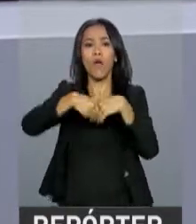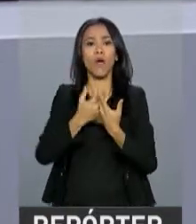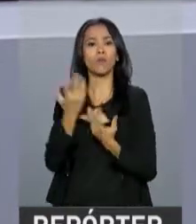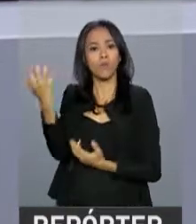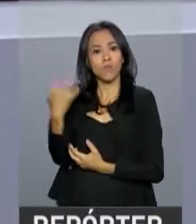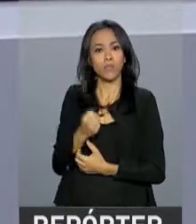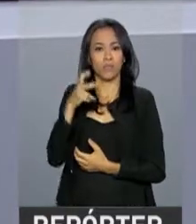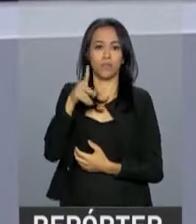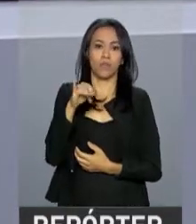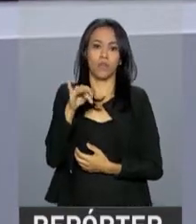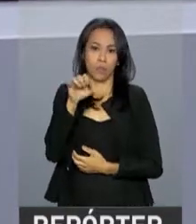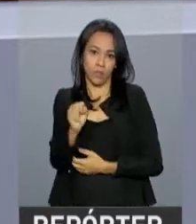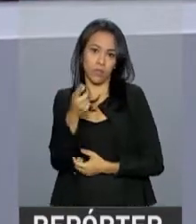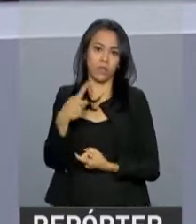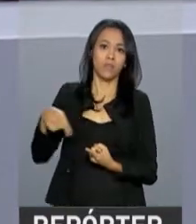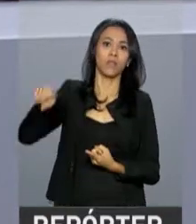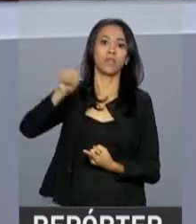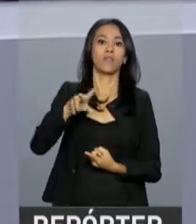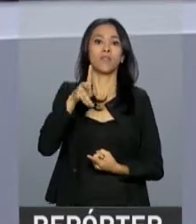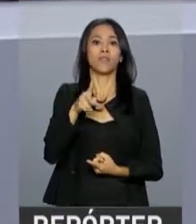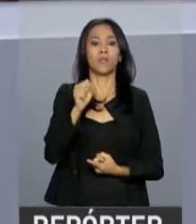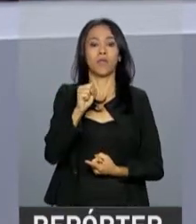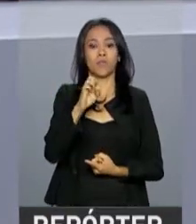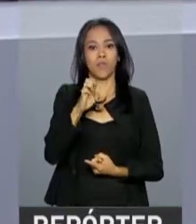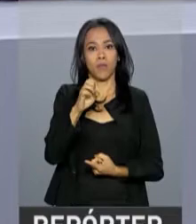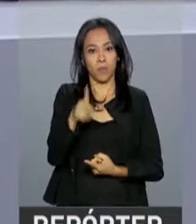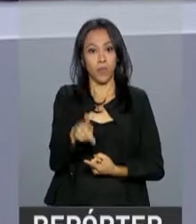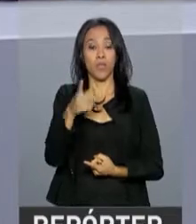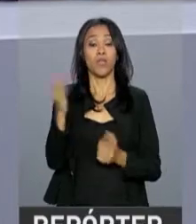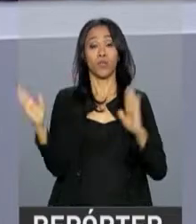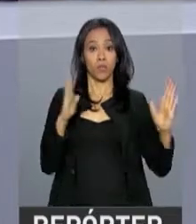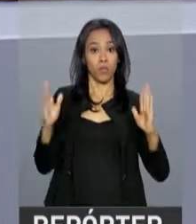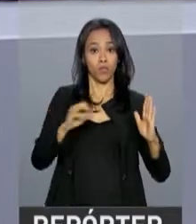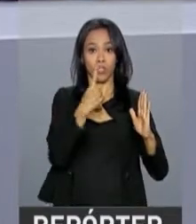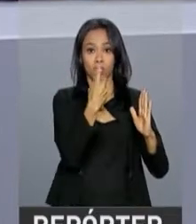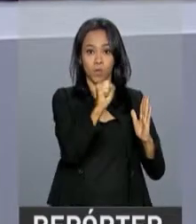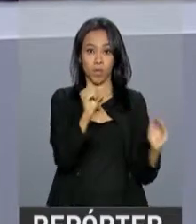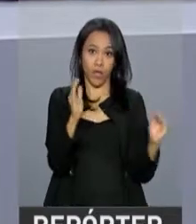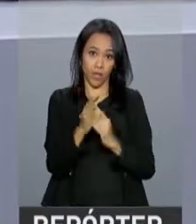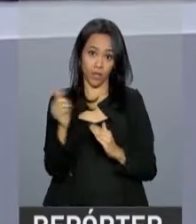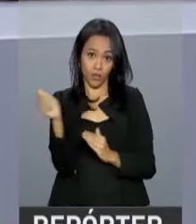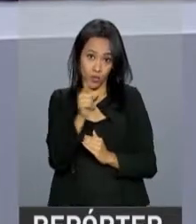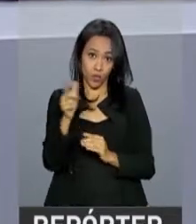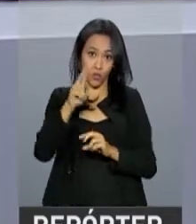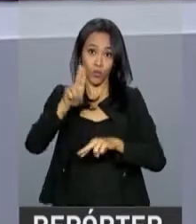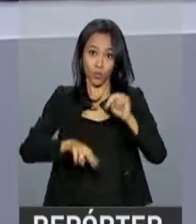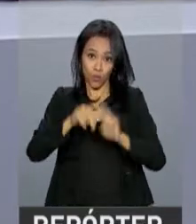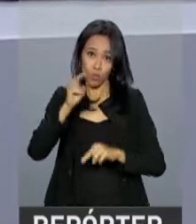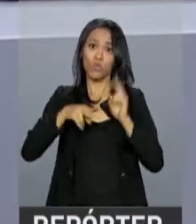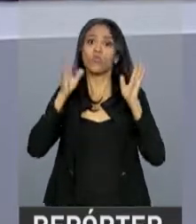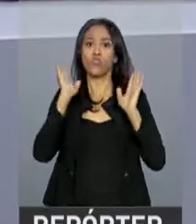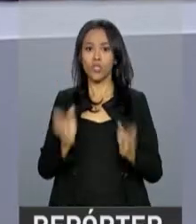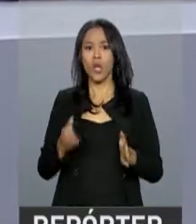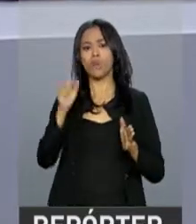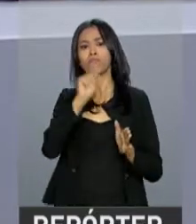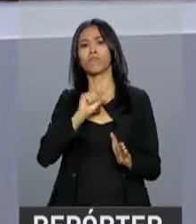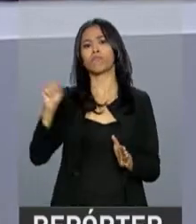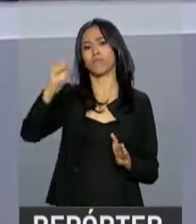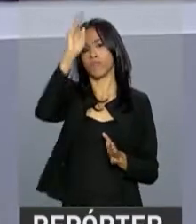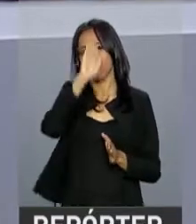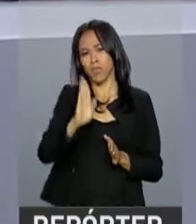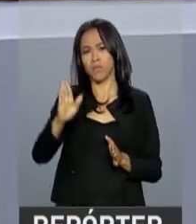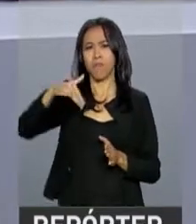pasep de acordo com o governo entre os dias 18 e 22 de junho foram atendidos em todo o brasil mais de